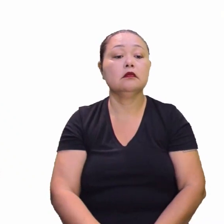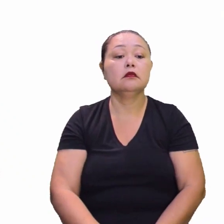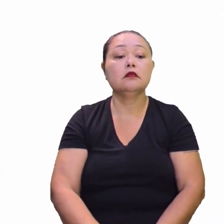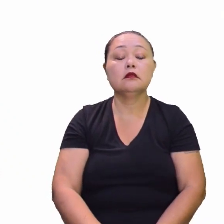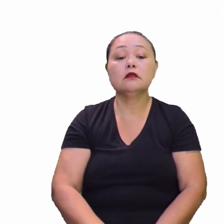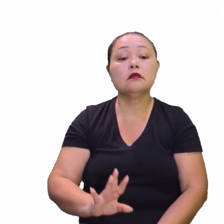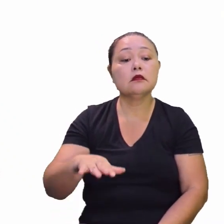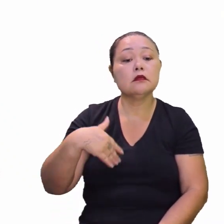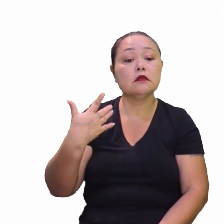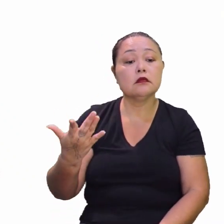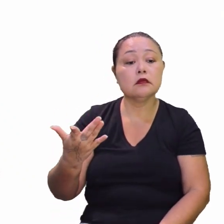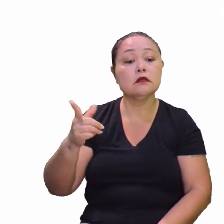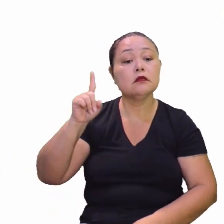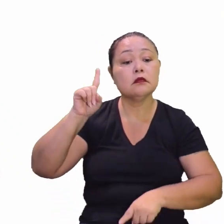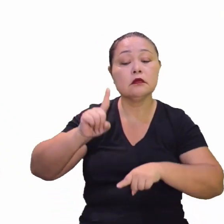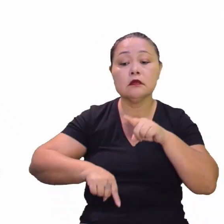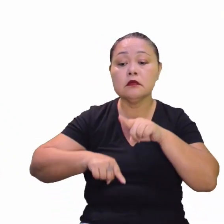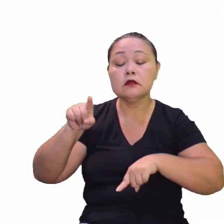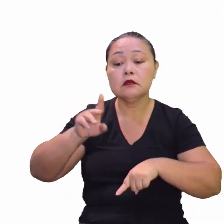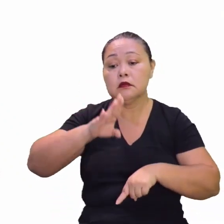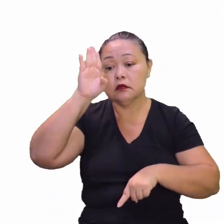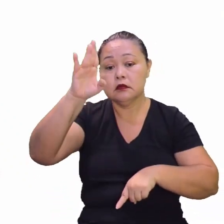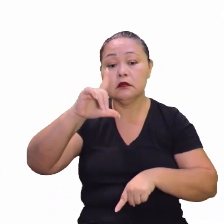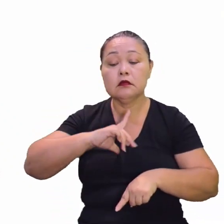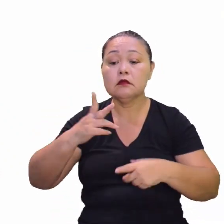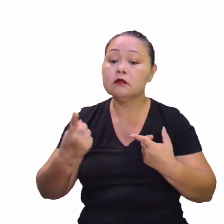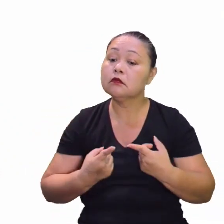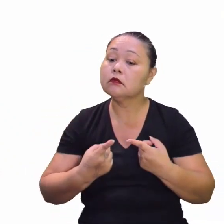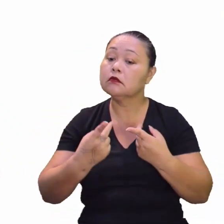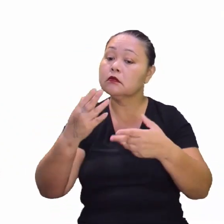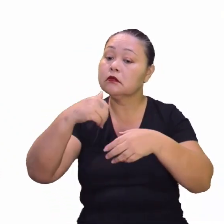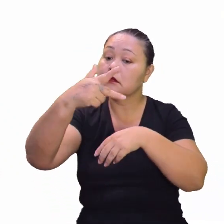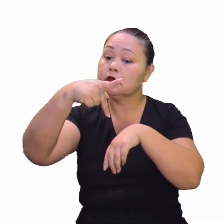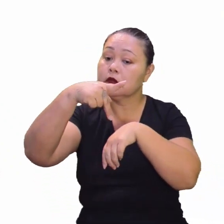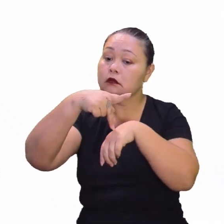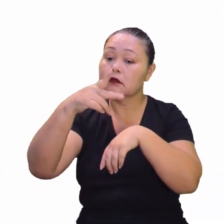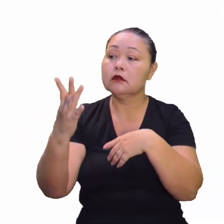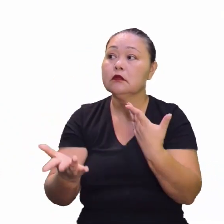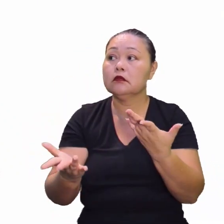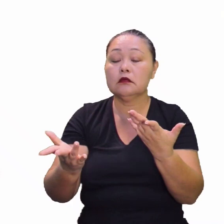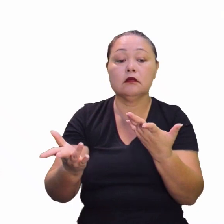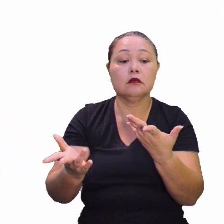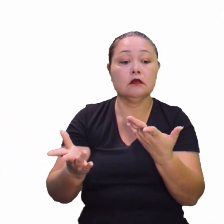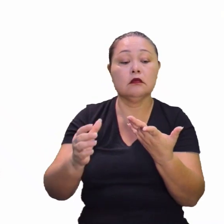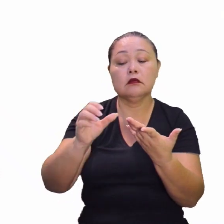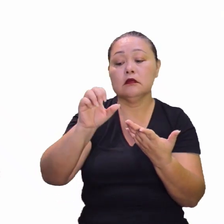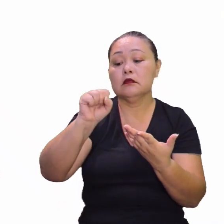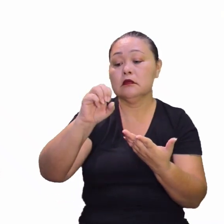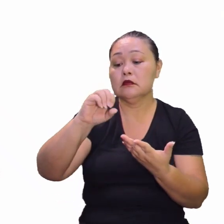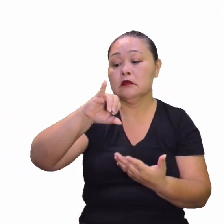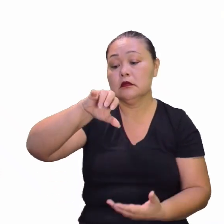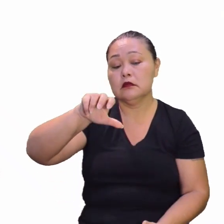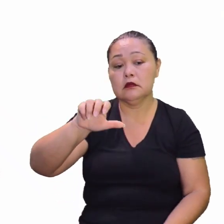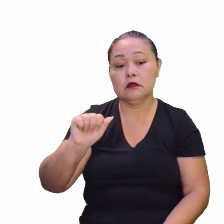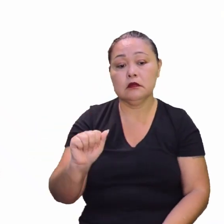Ok? E quais são os principais produtos que mandamos para fora?